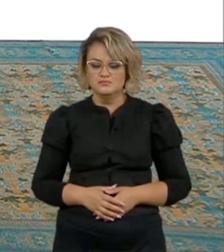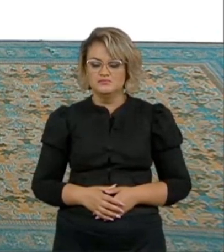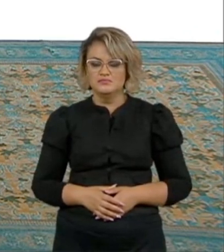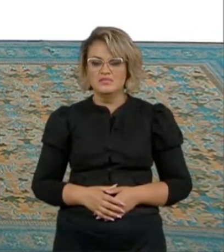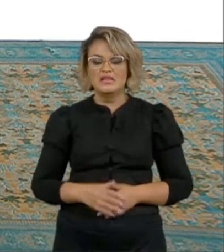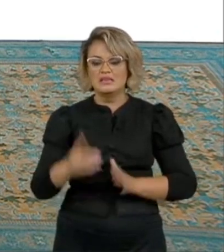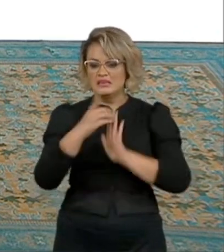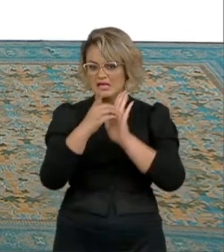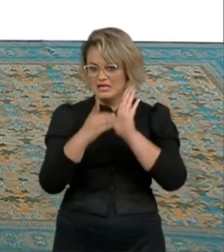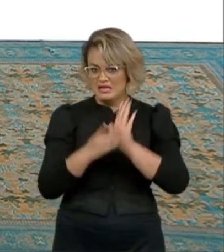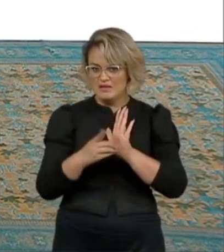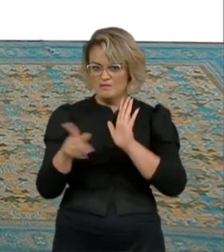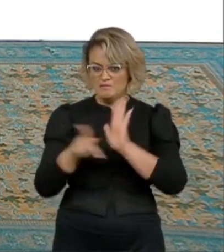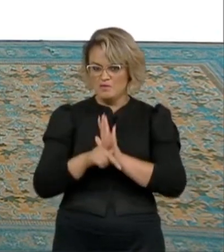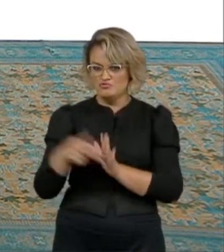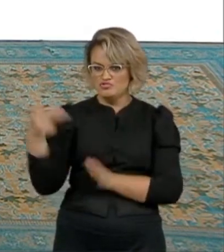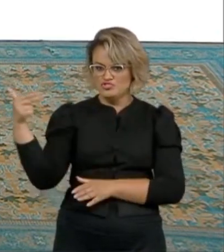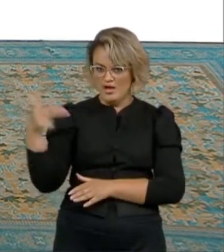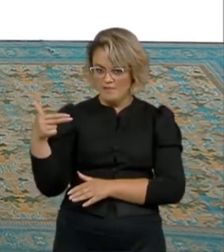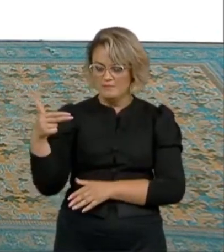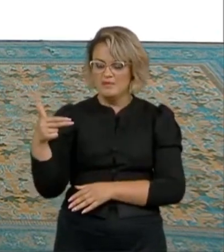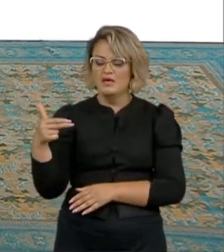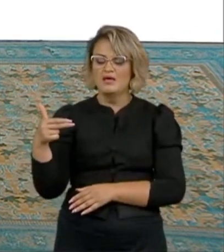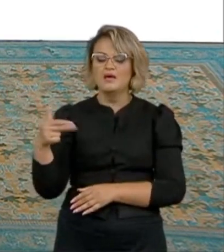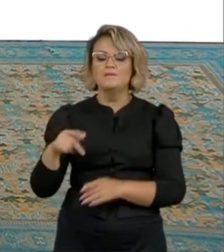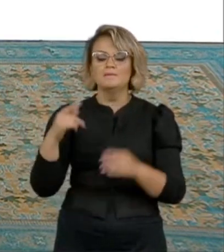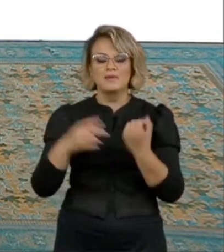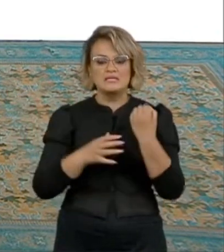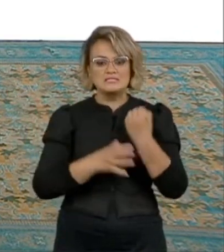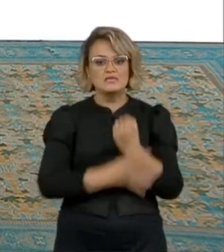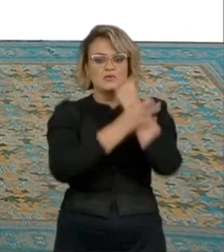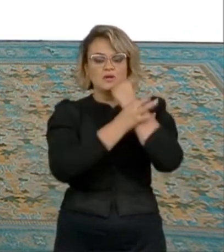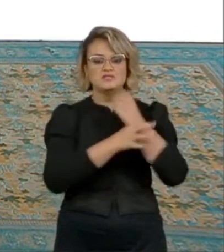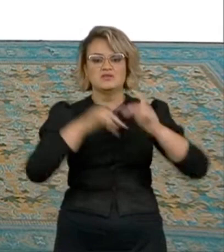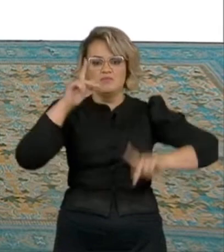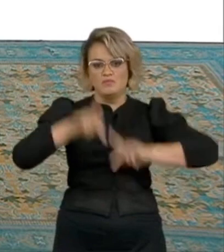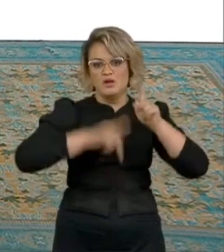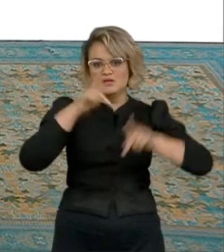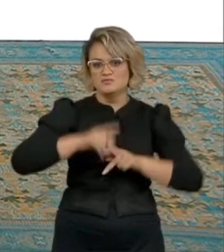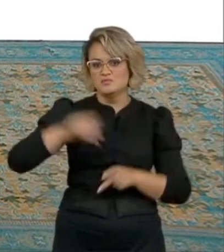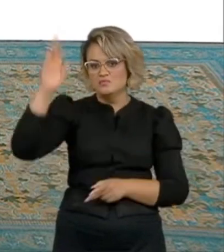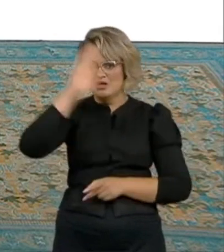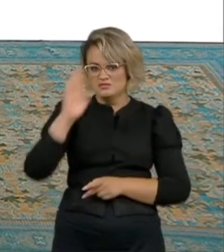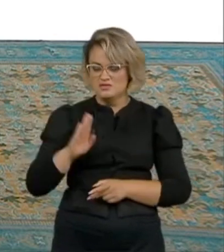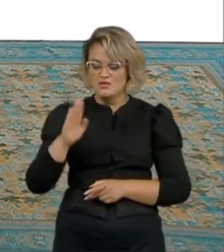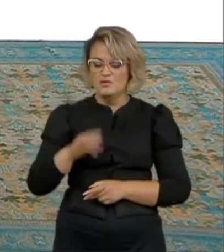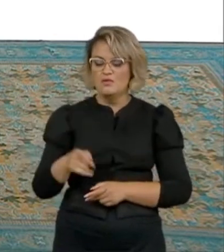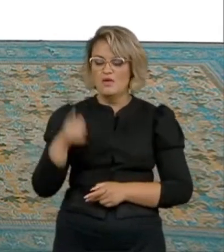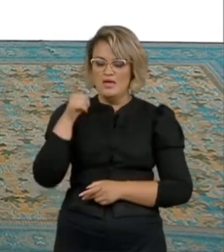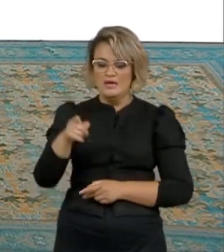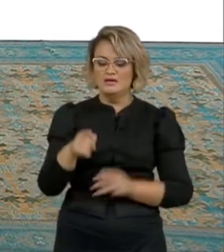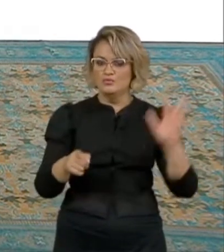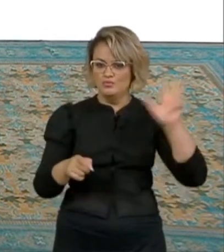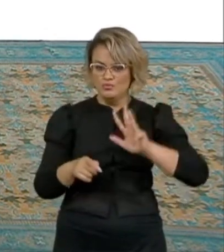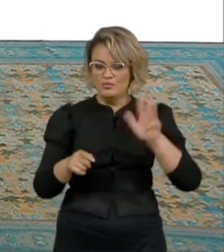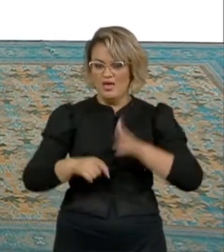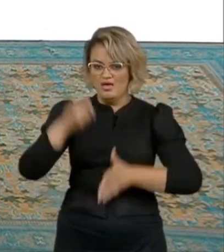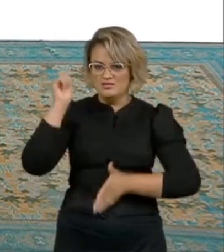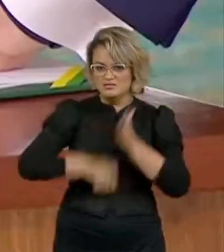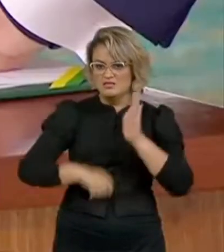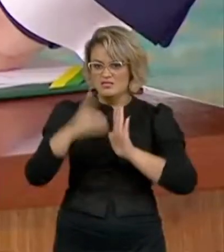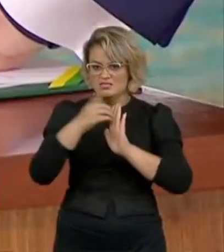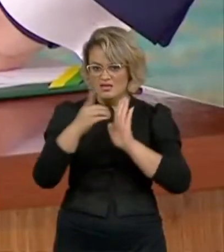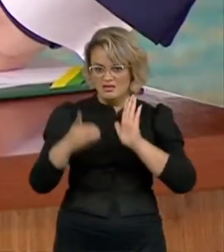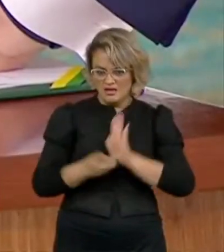decreto de armamentos em nome da segurança da população brasileira o Presidente da República assina